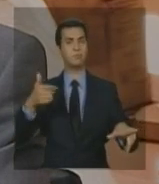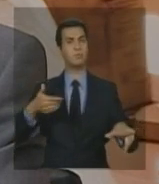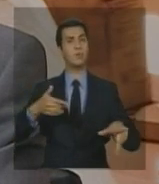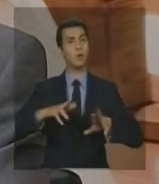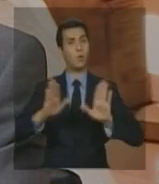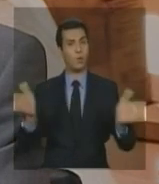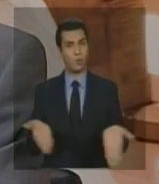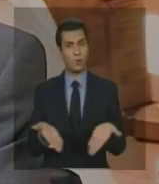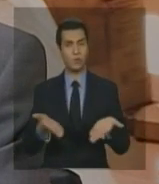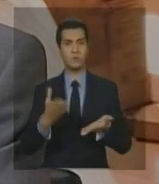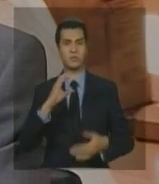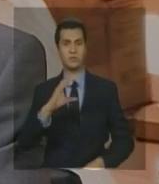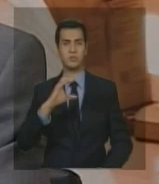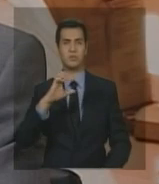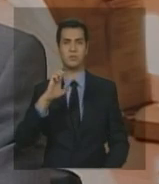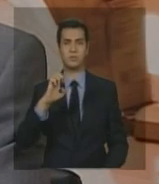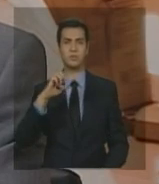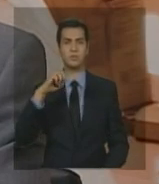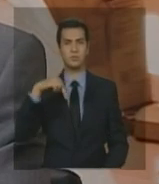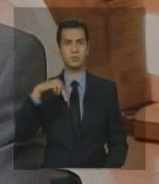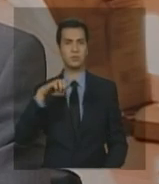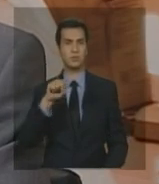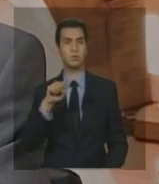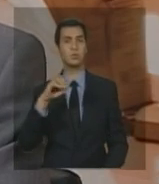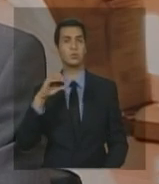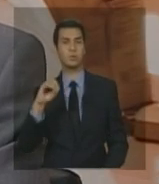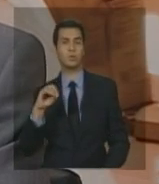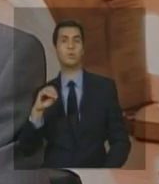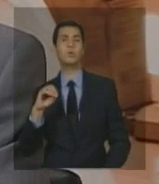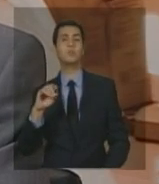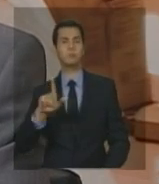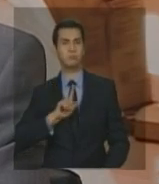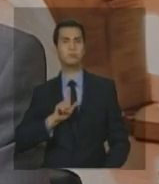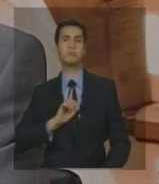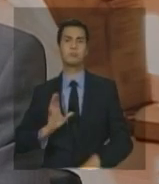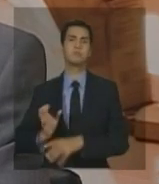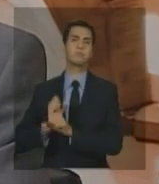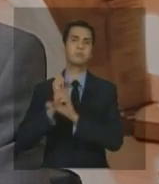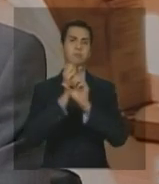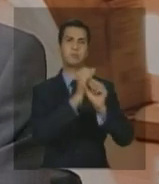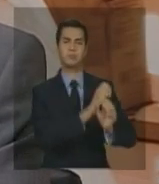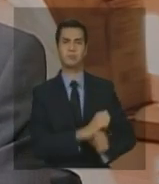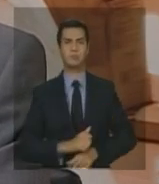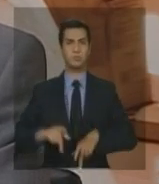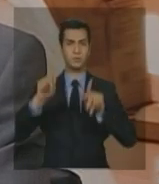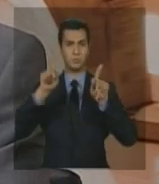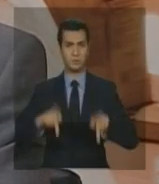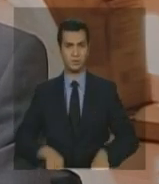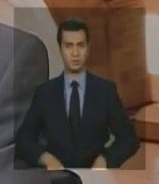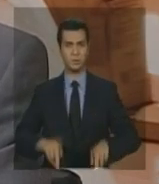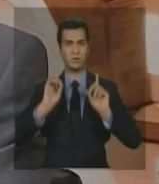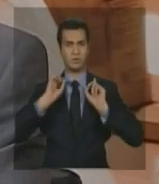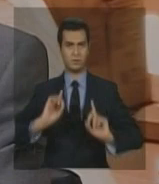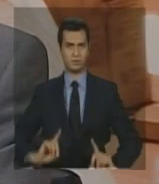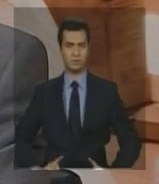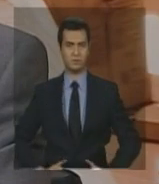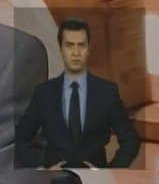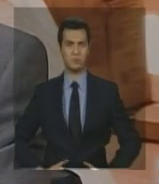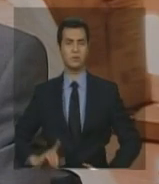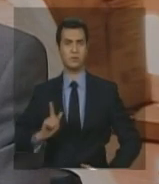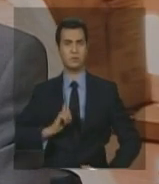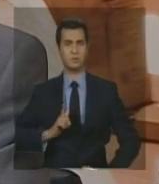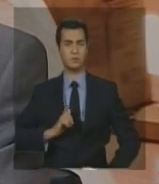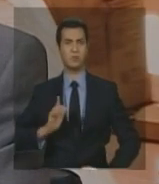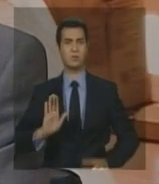no censo um quantitativo de pessoas com aquelas deficiências que são